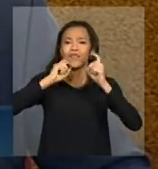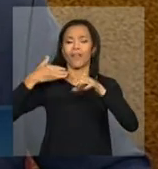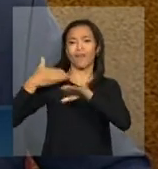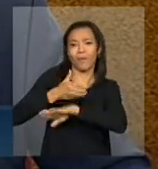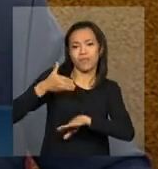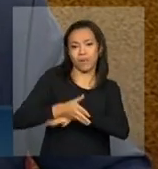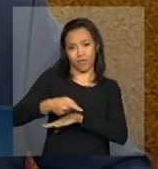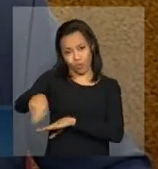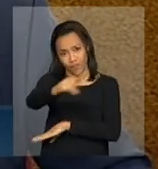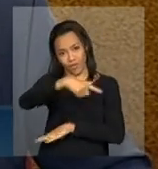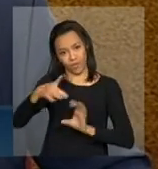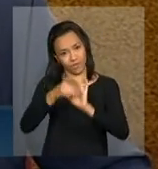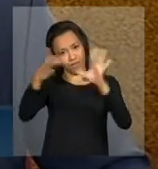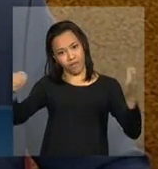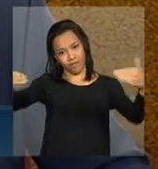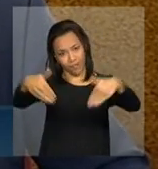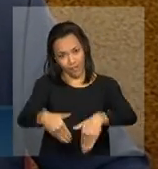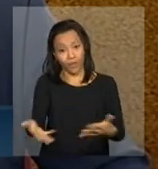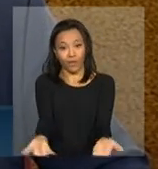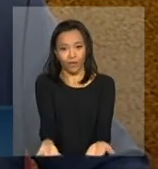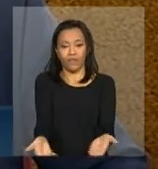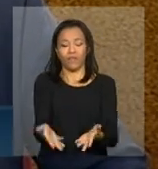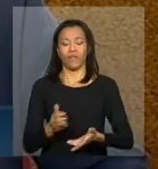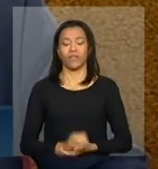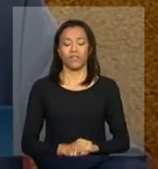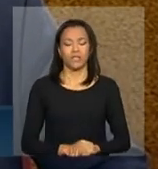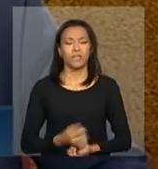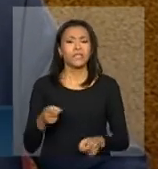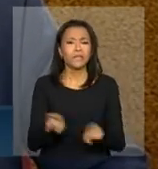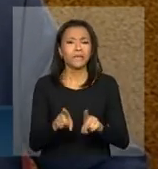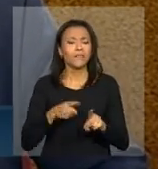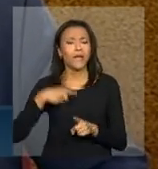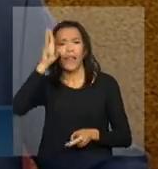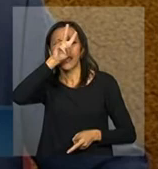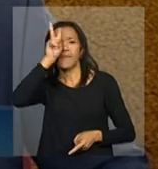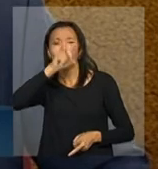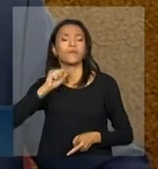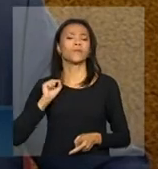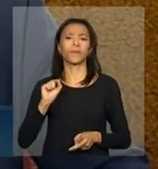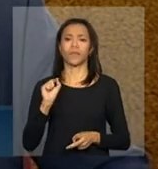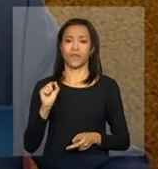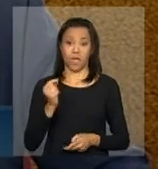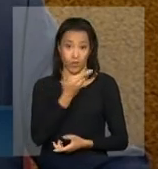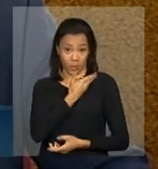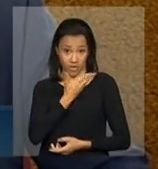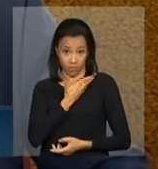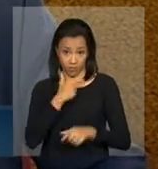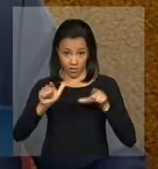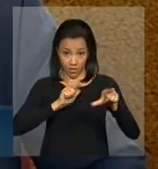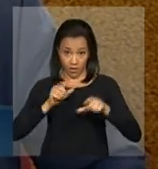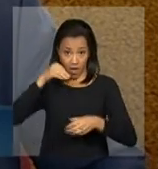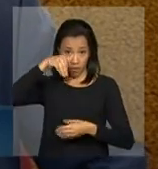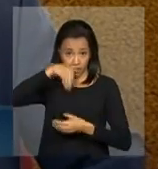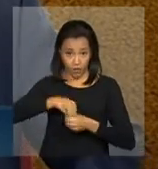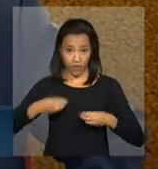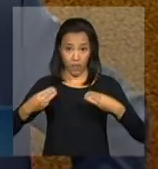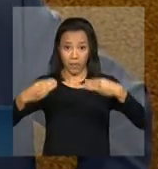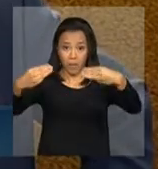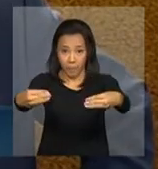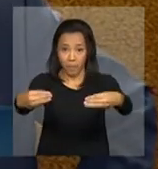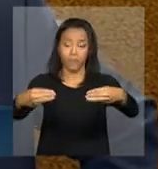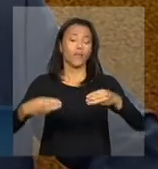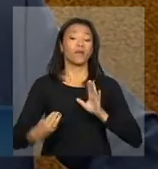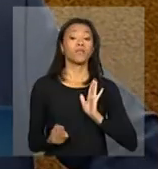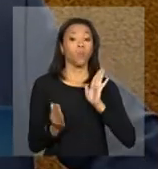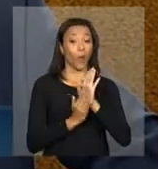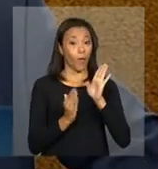que vocês se dispuseram a fazer aqui hoje. Lembrando, então, para os colegas dos ministérios, as propostas que nós